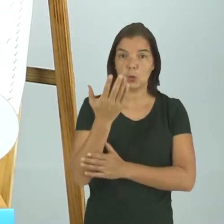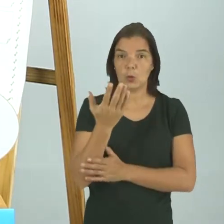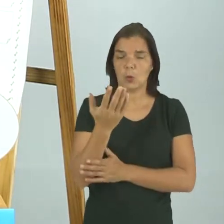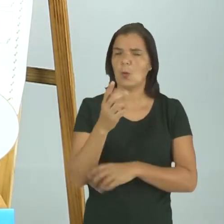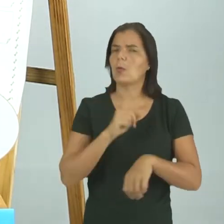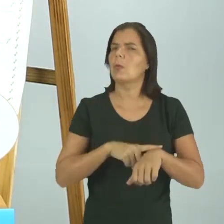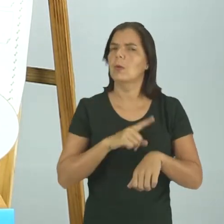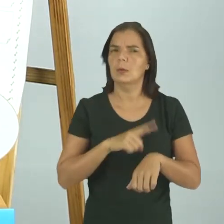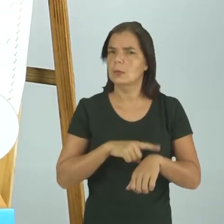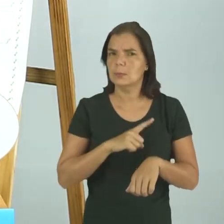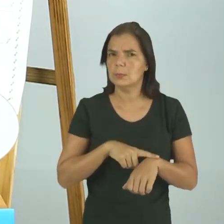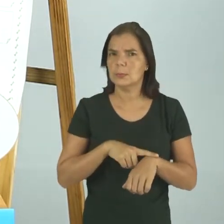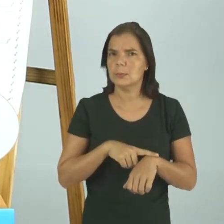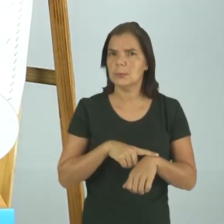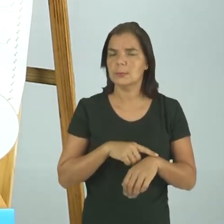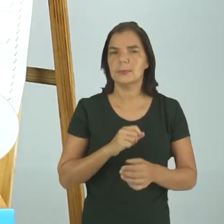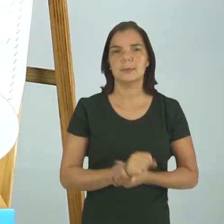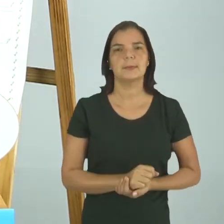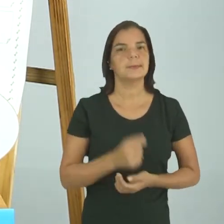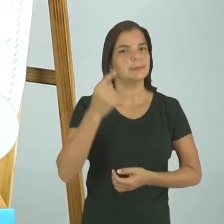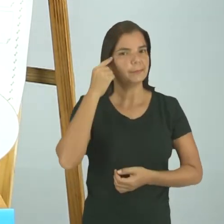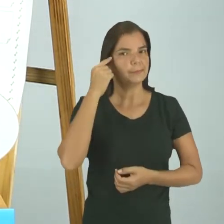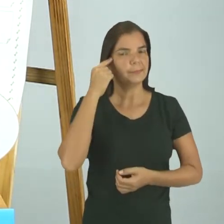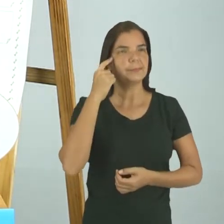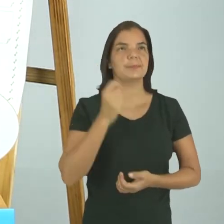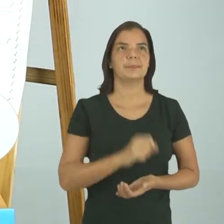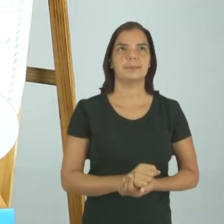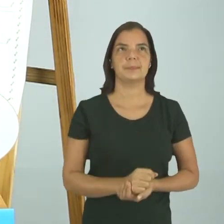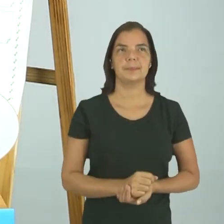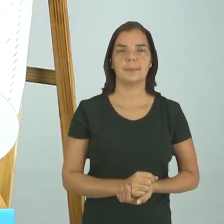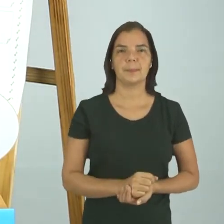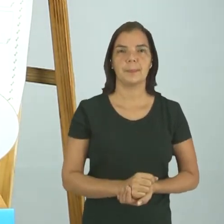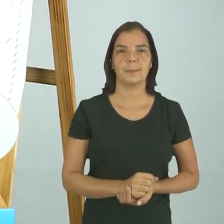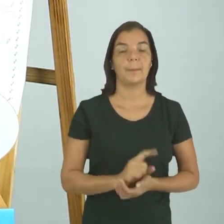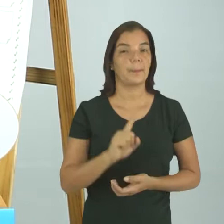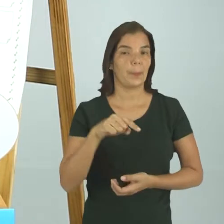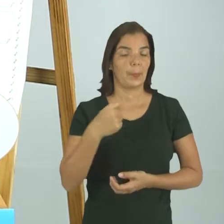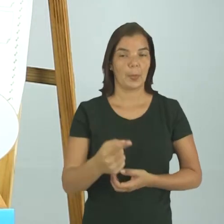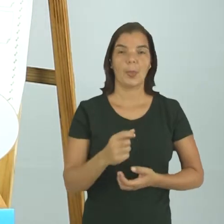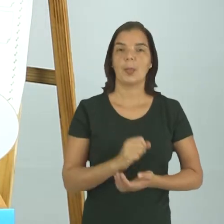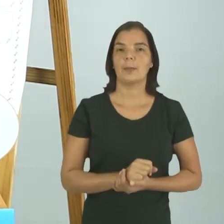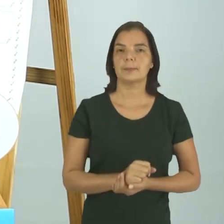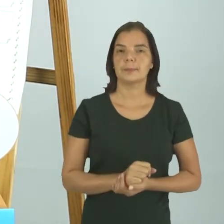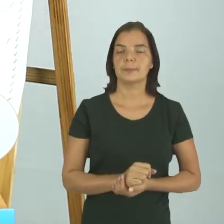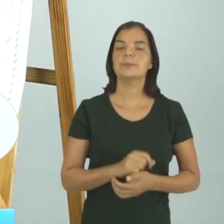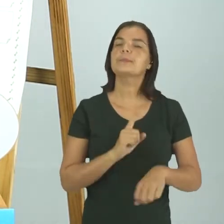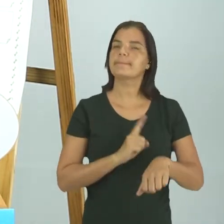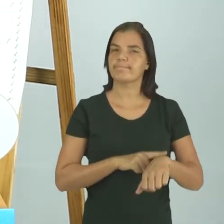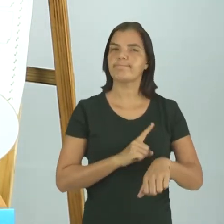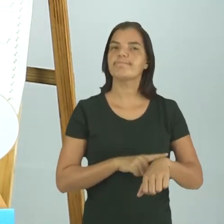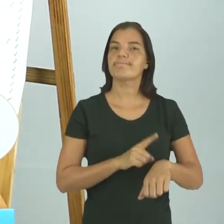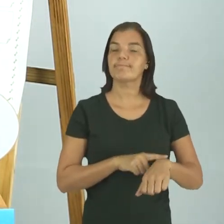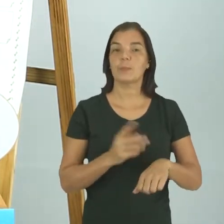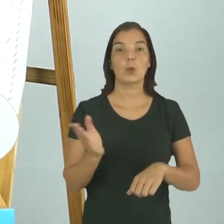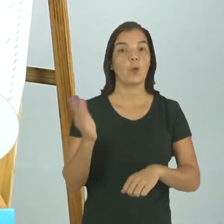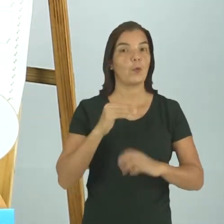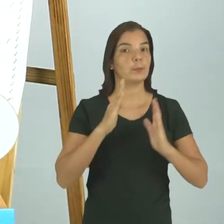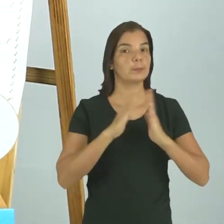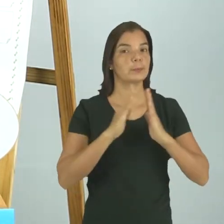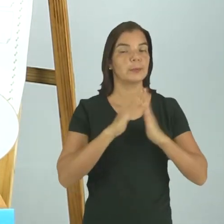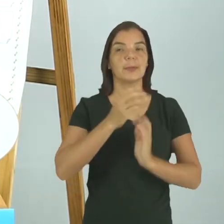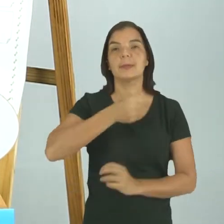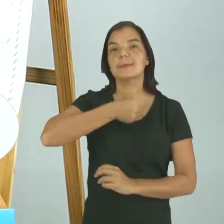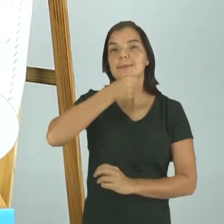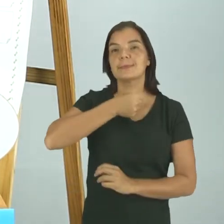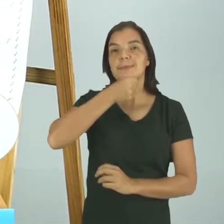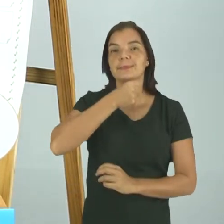que momento? Vai pensando aí. Vamos para a próxima. Daqui a pouco vamos na casa da